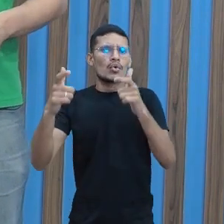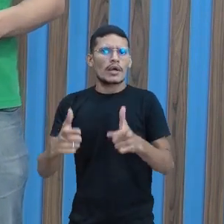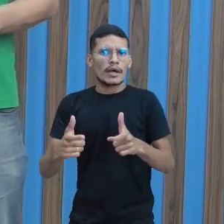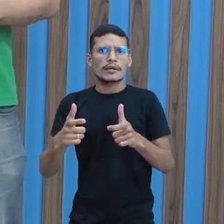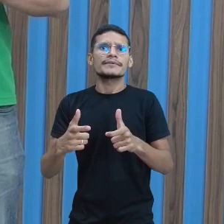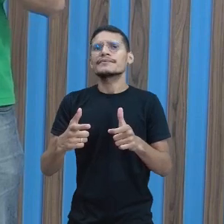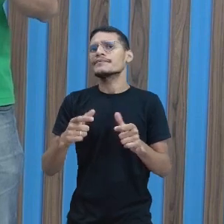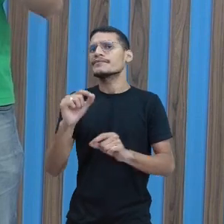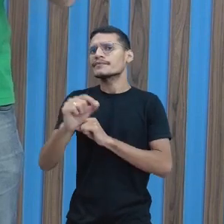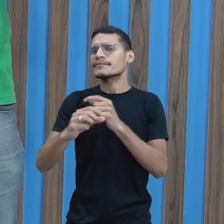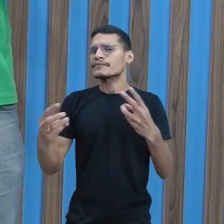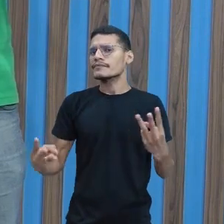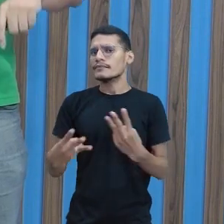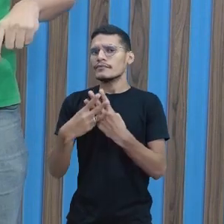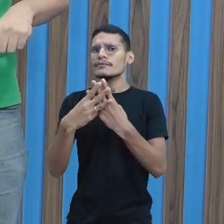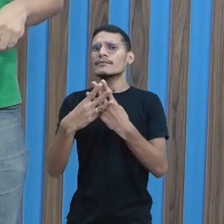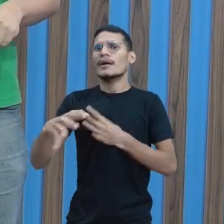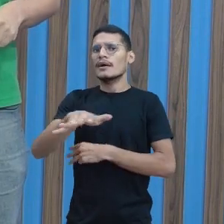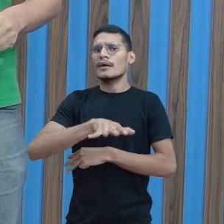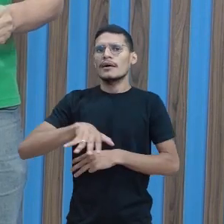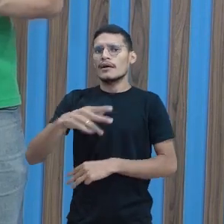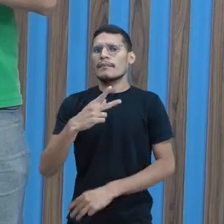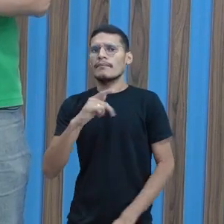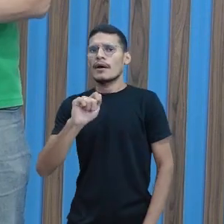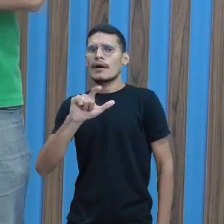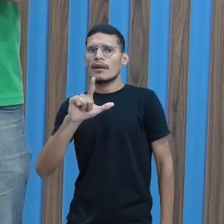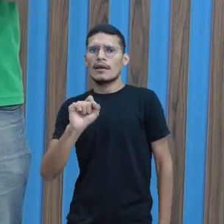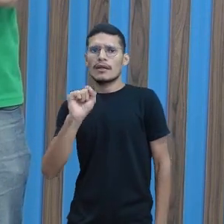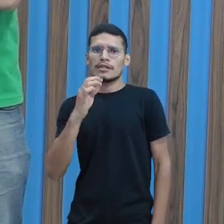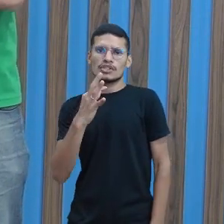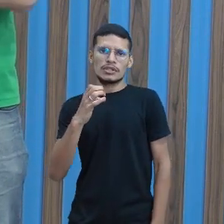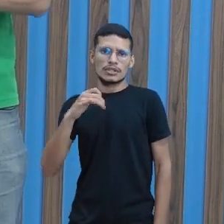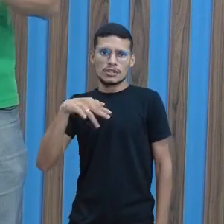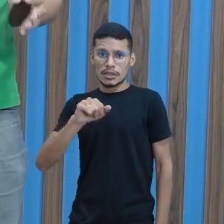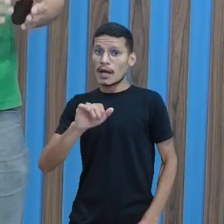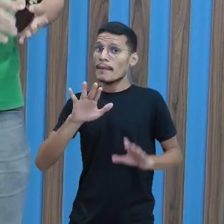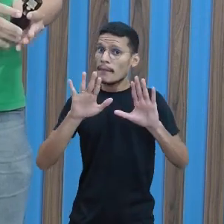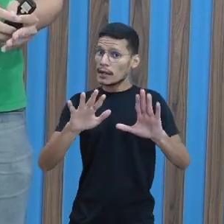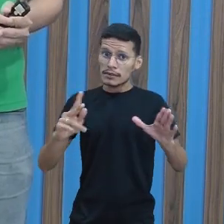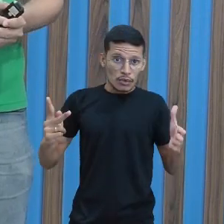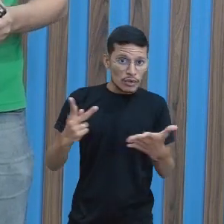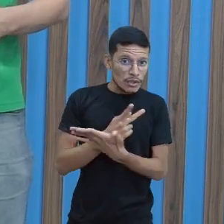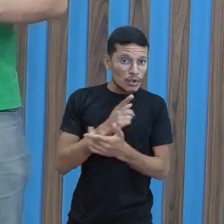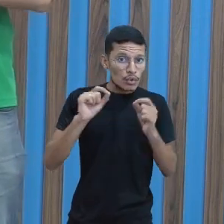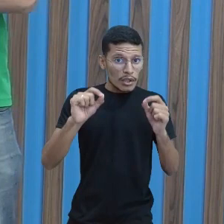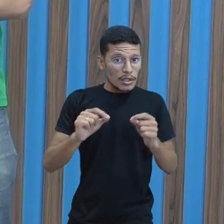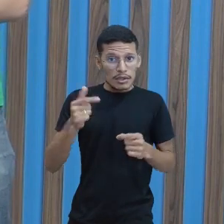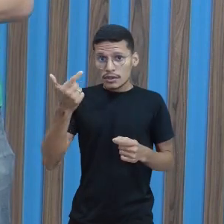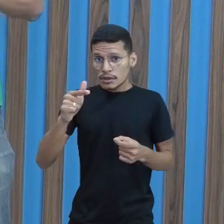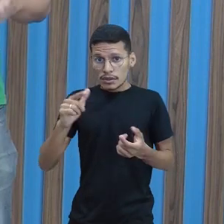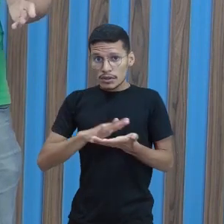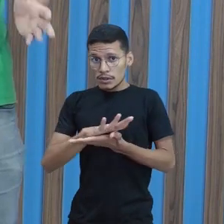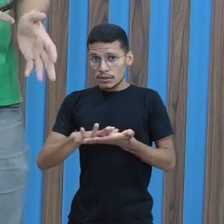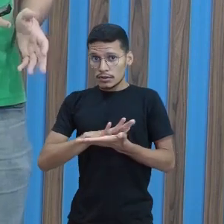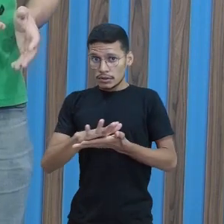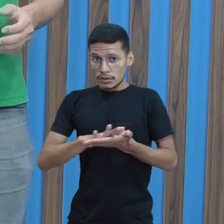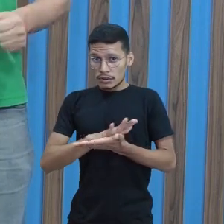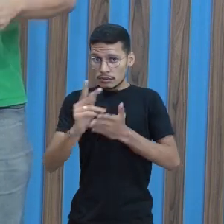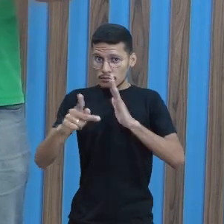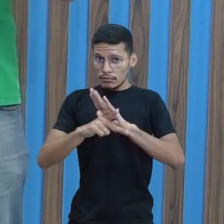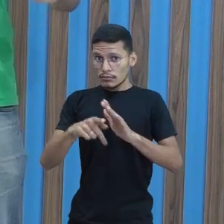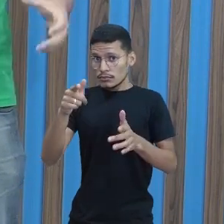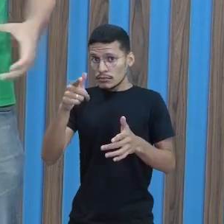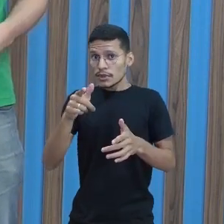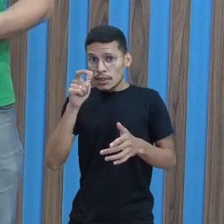né, judeu na região da Palestina, desde que isso não ferisse os interesses e os direitos